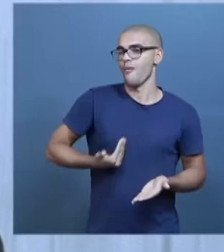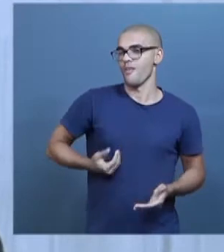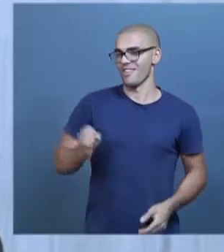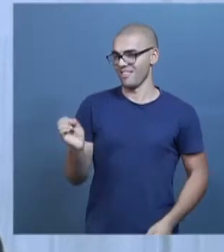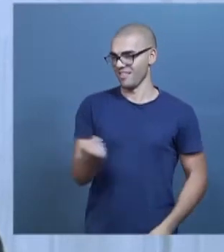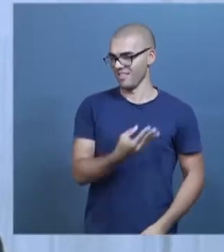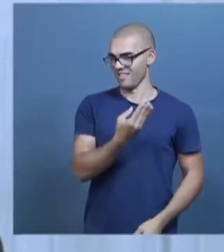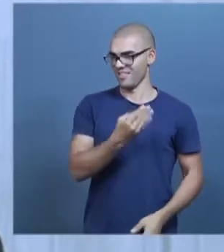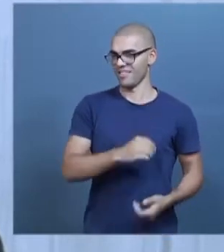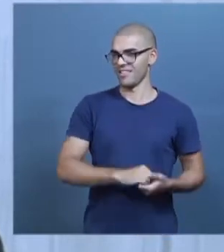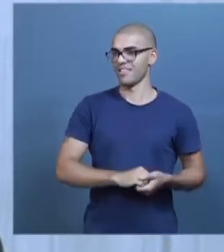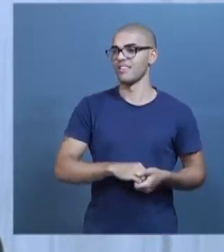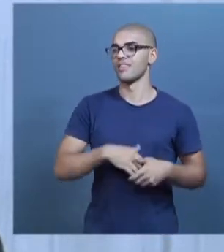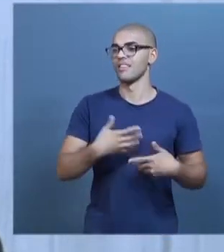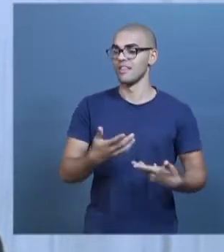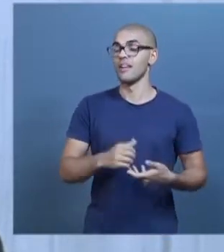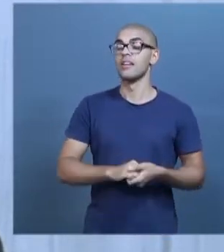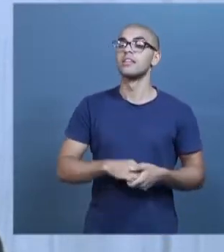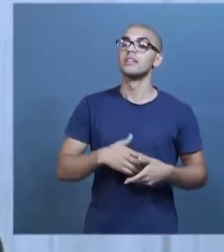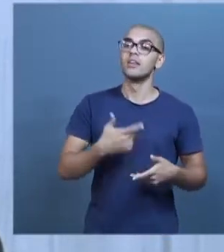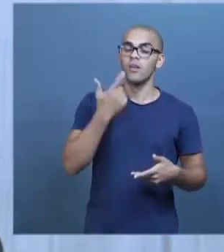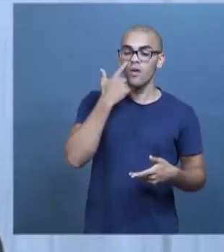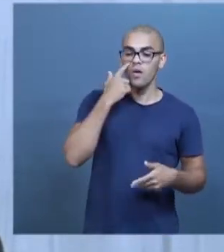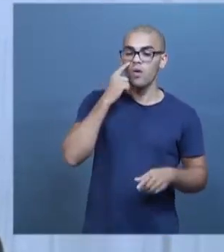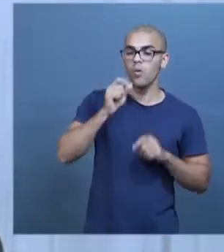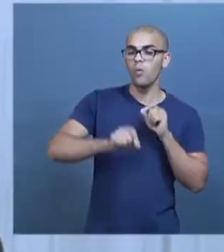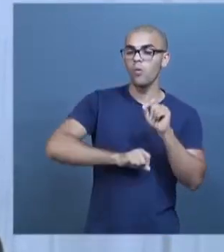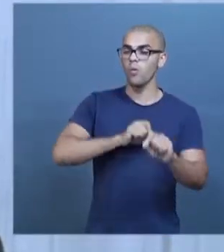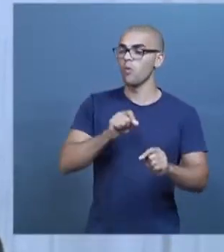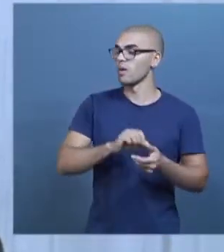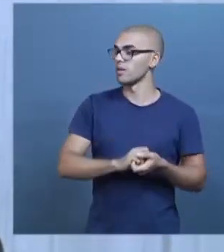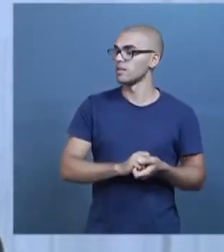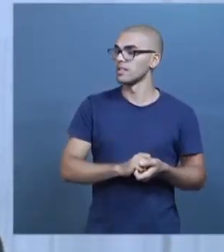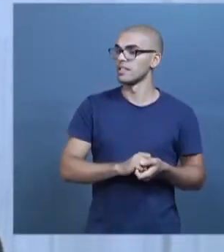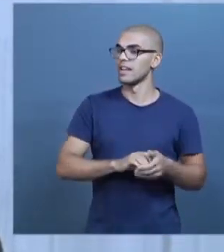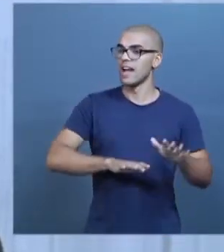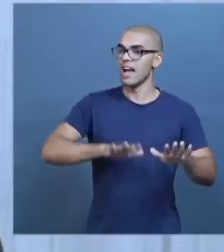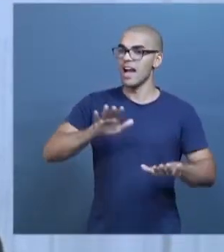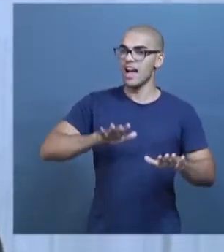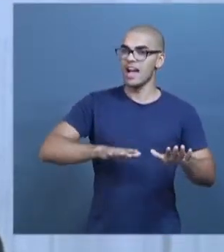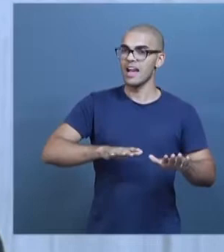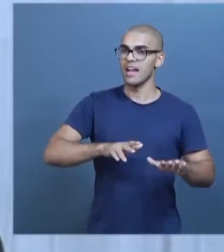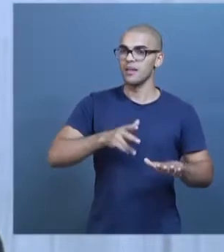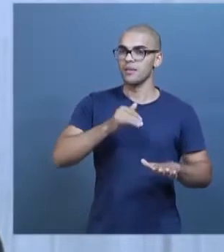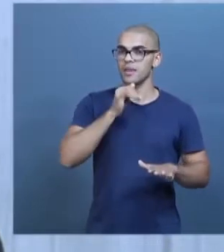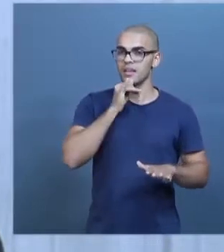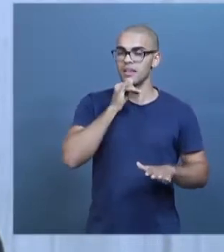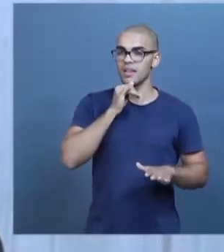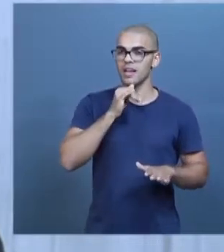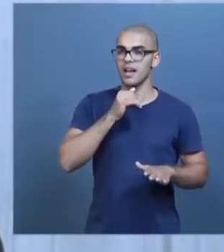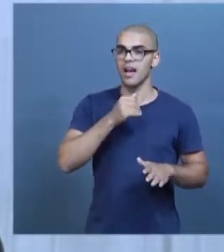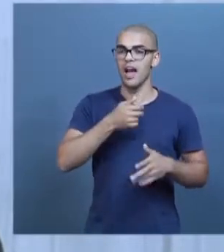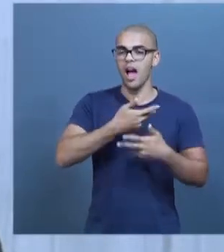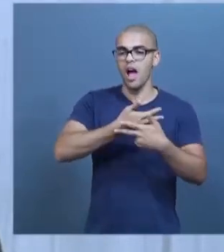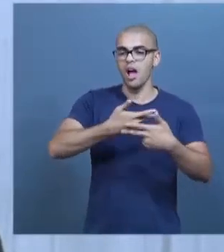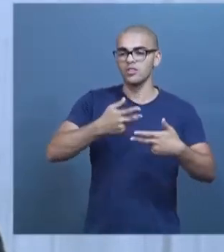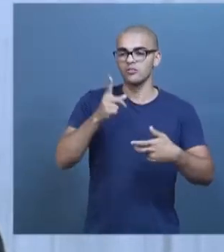foi aprovado nas urnas, disposto a fazer, geralmente as coisas mais complicadas eles guardam para o primeiro ano, para poder ter um tempo depois,